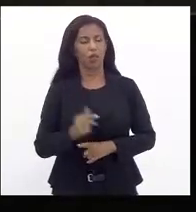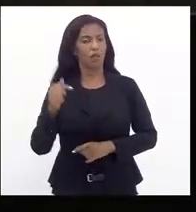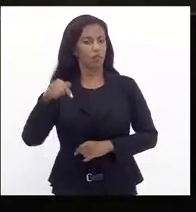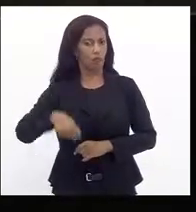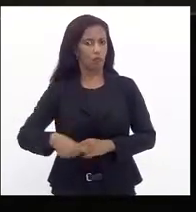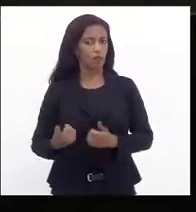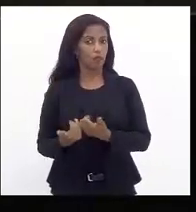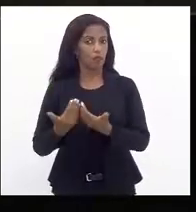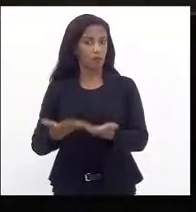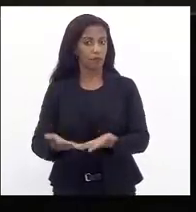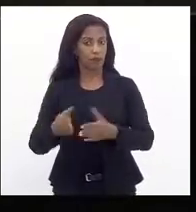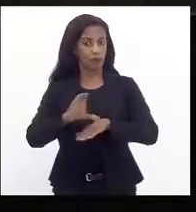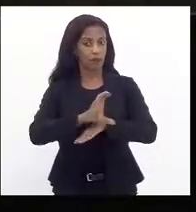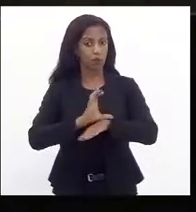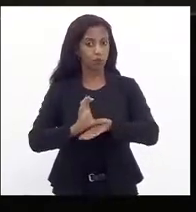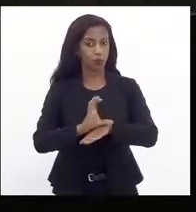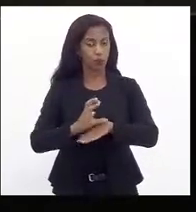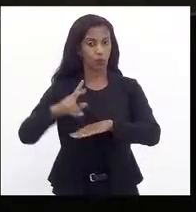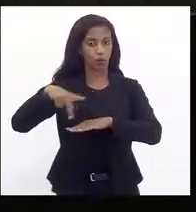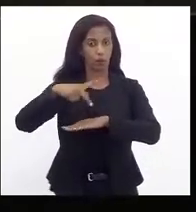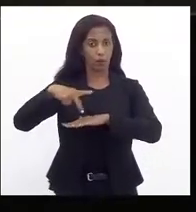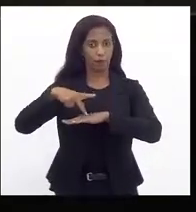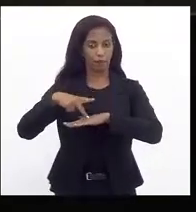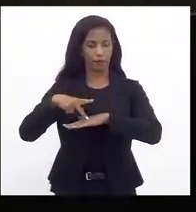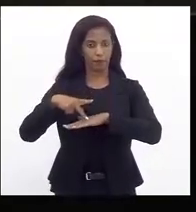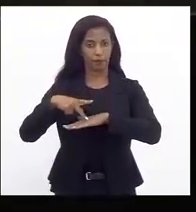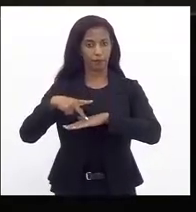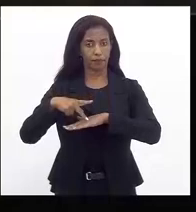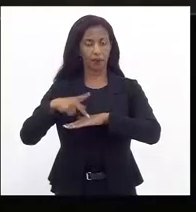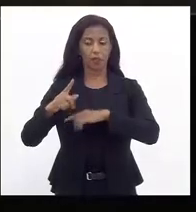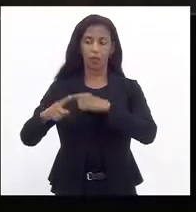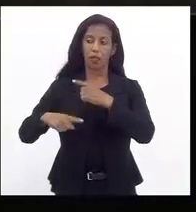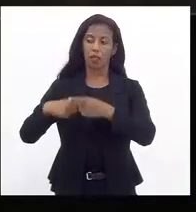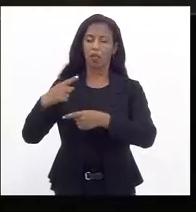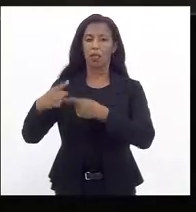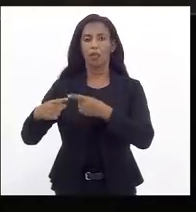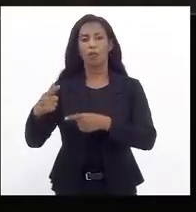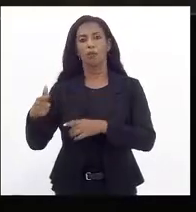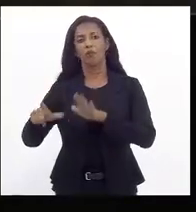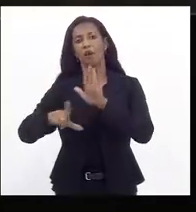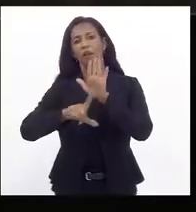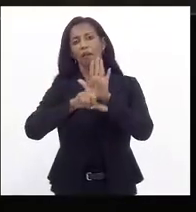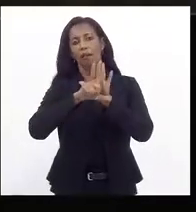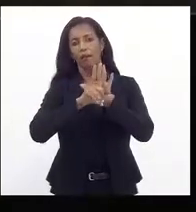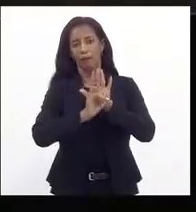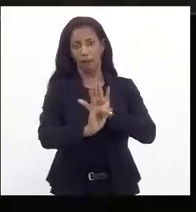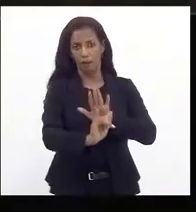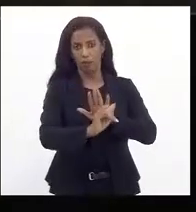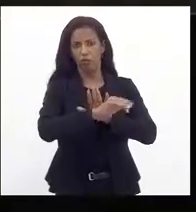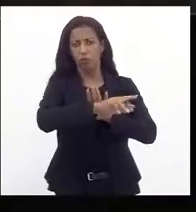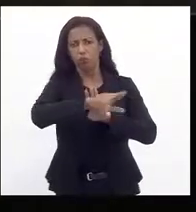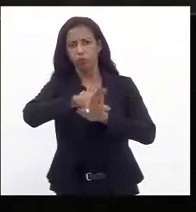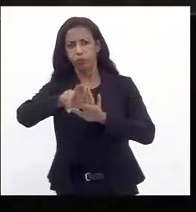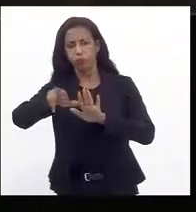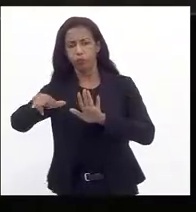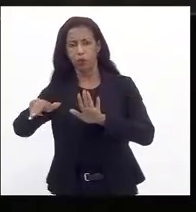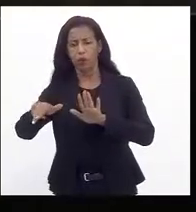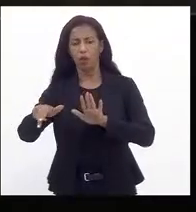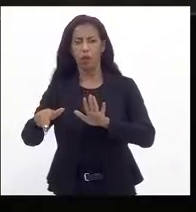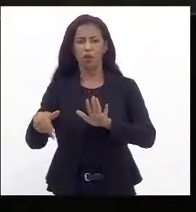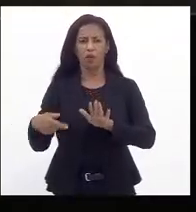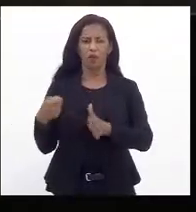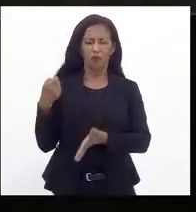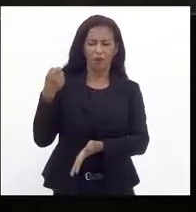garantidas na Constituição do nosso país e depois em várias legislações foram